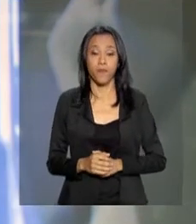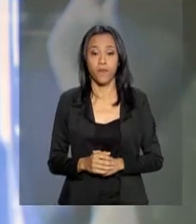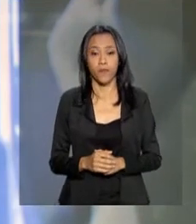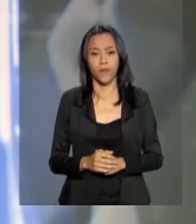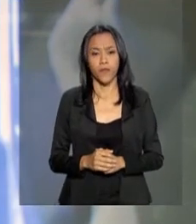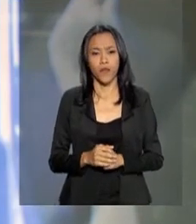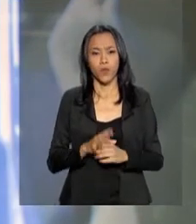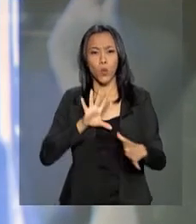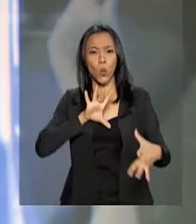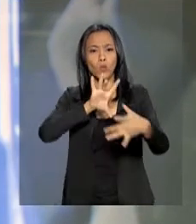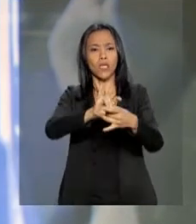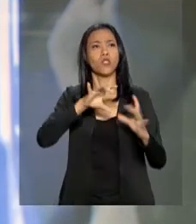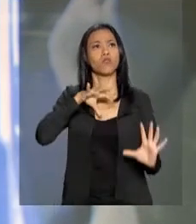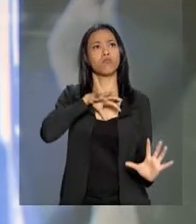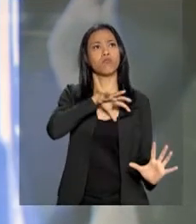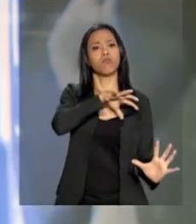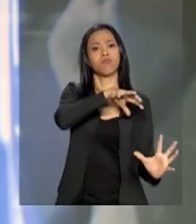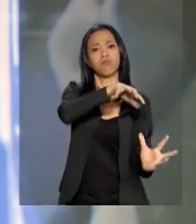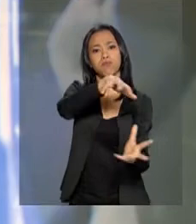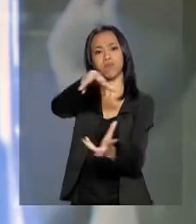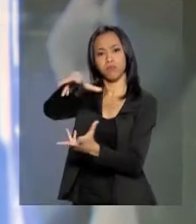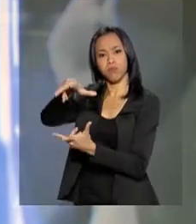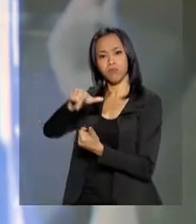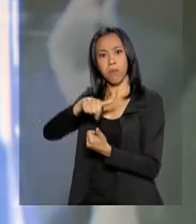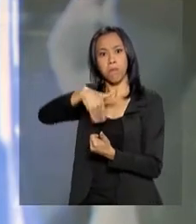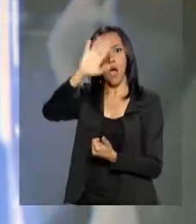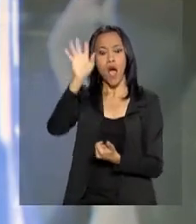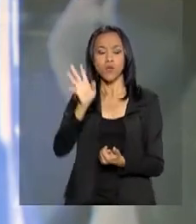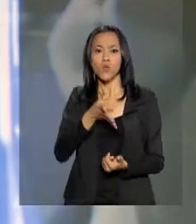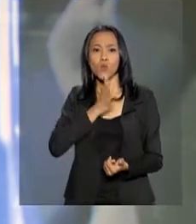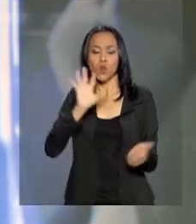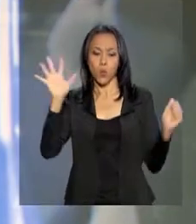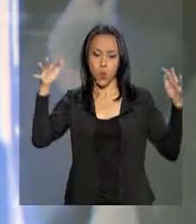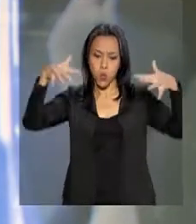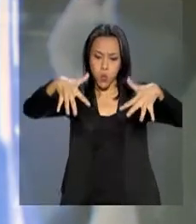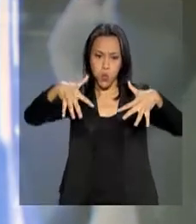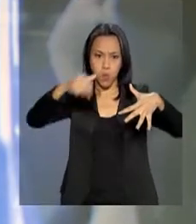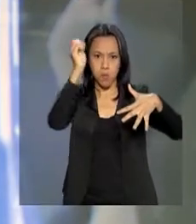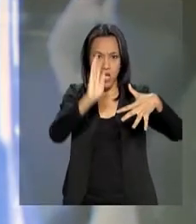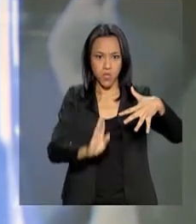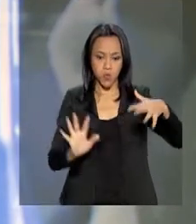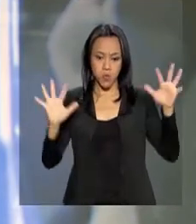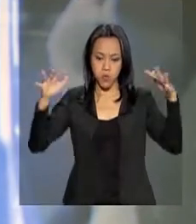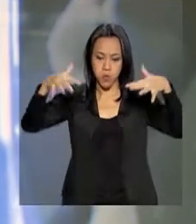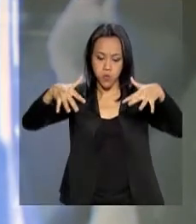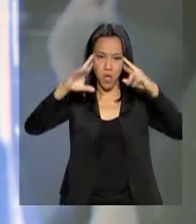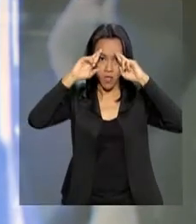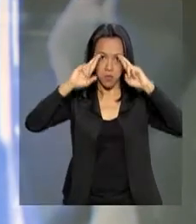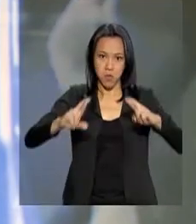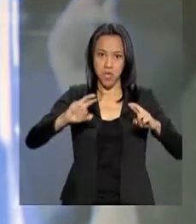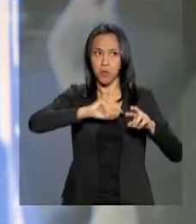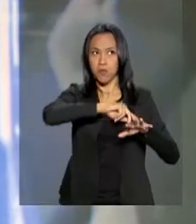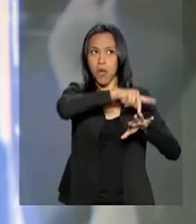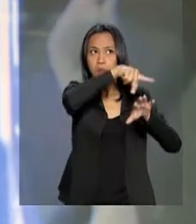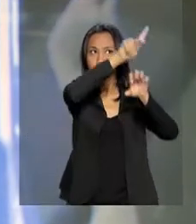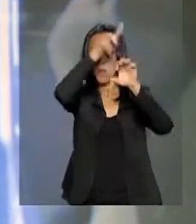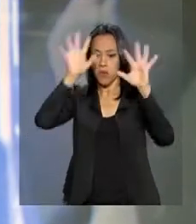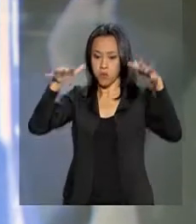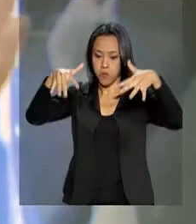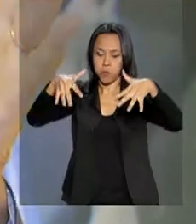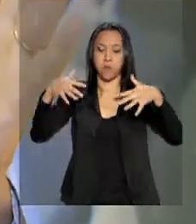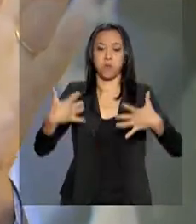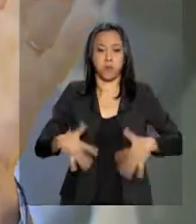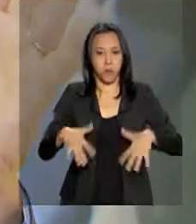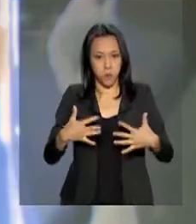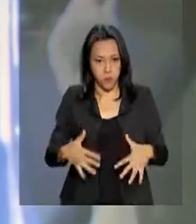no cenário internacional, passa a ser mais conhecido, mais respeitado. Então, sob o aspecto,